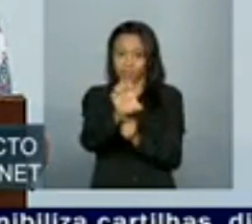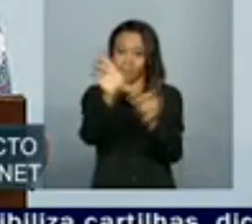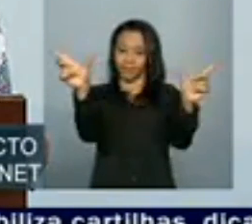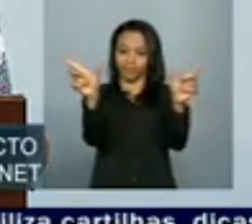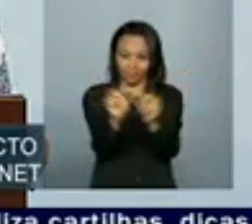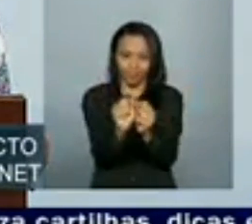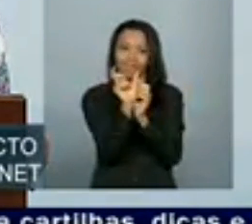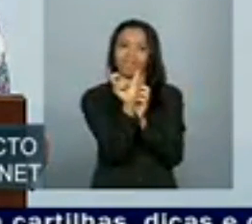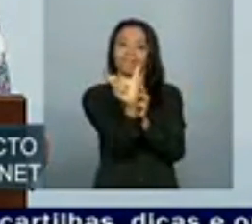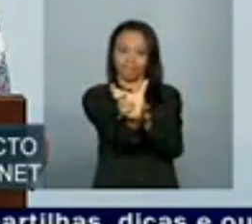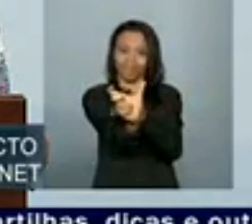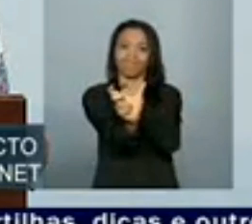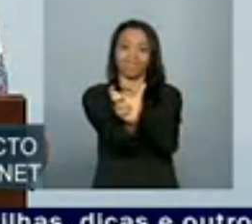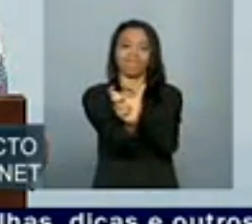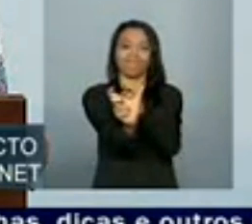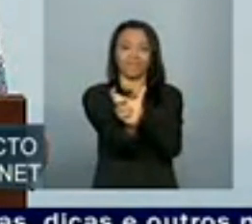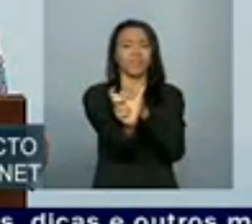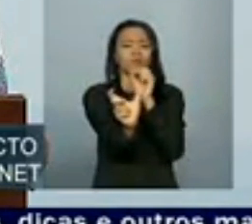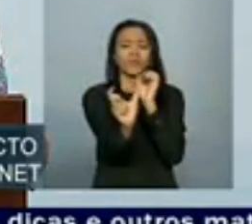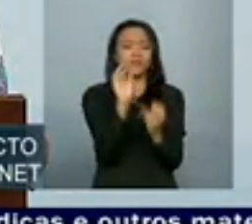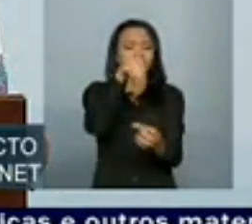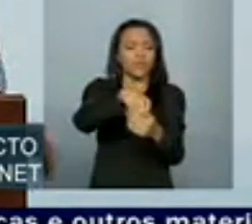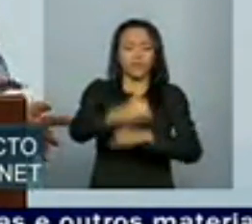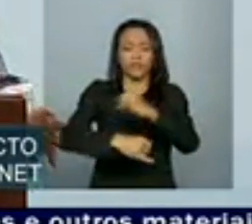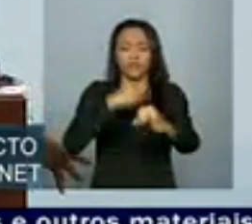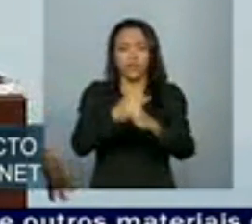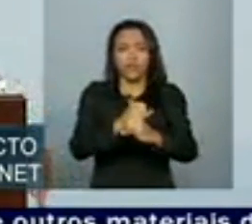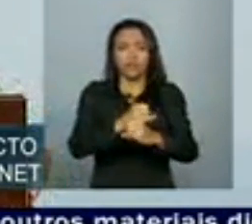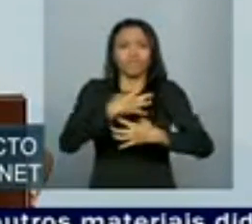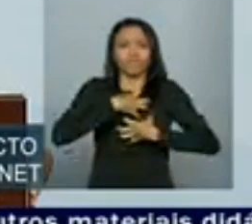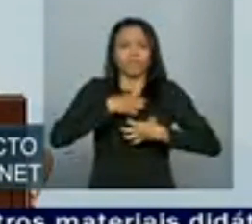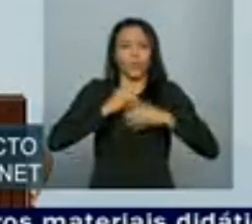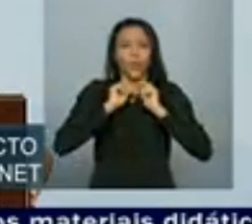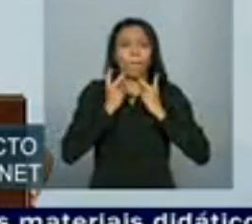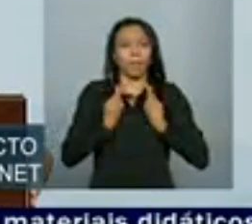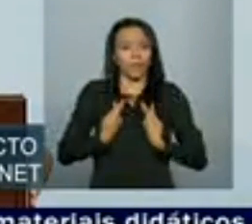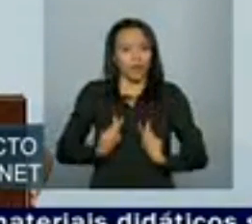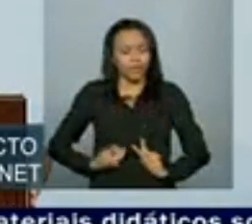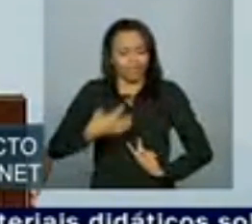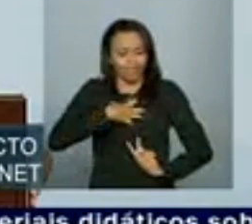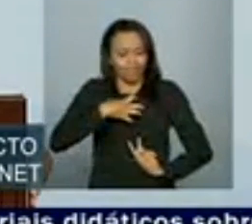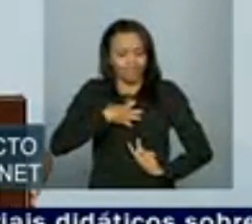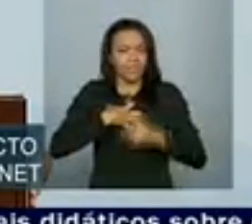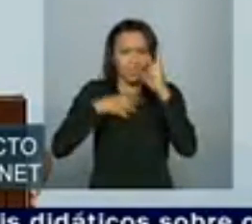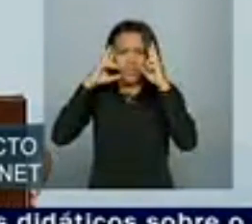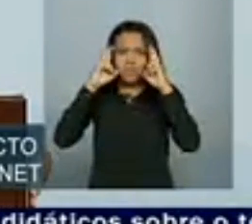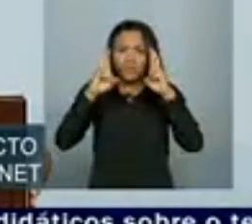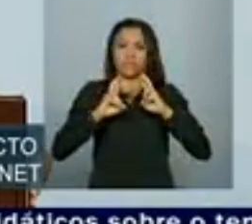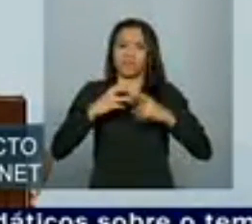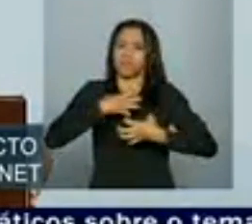um local de humanidade, no qual as pessoas se sintam